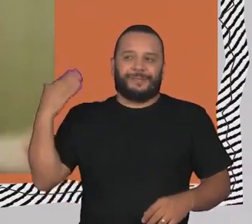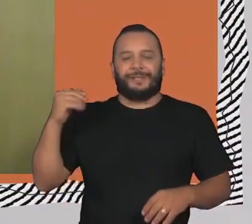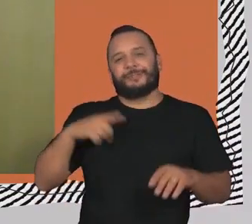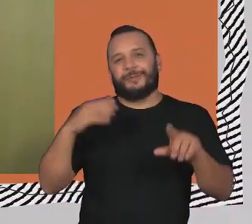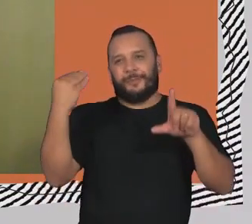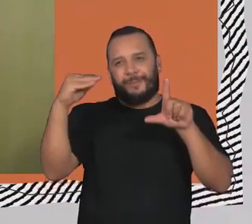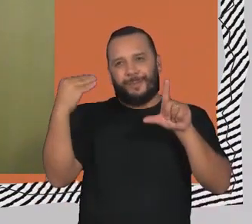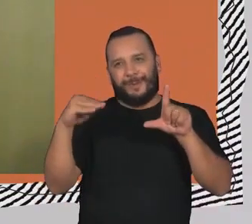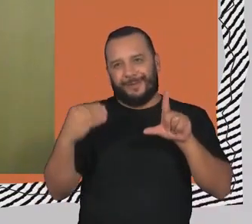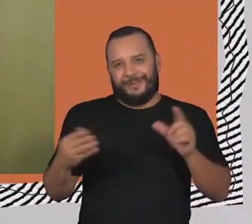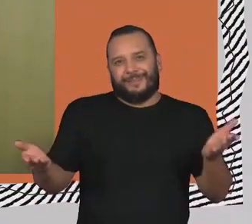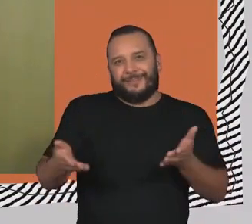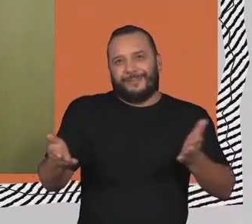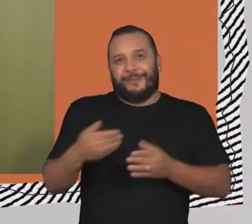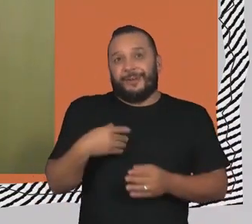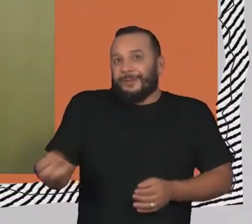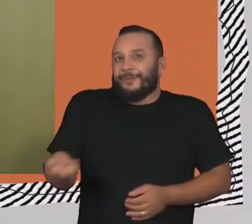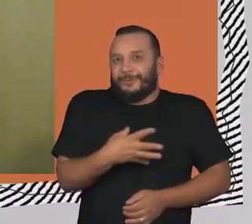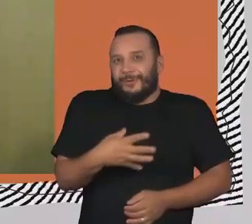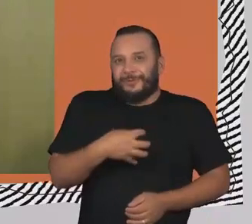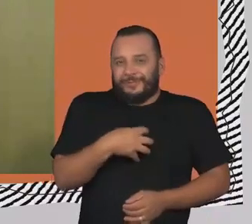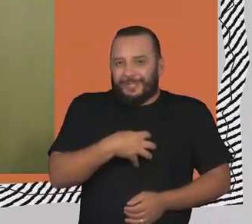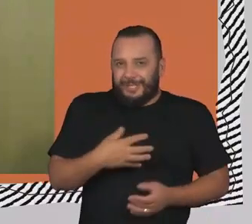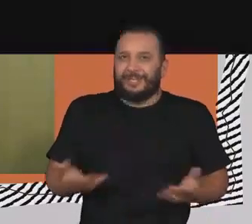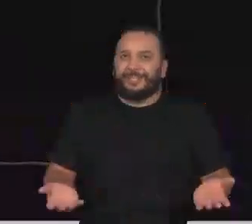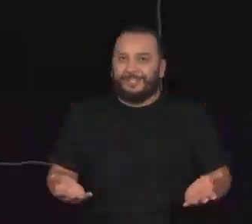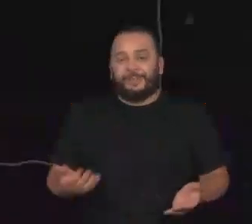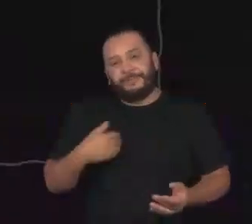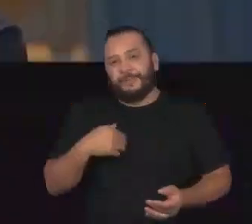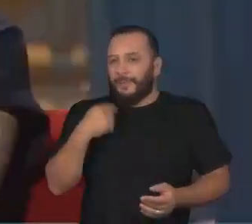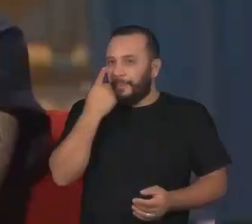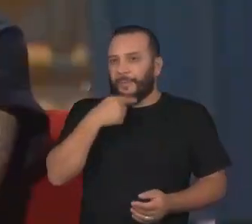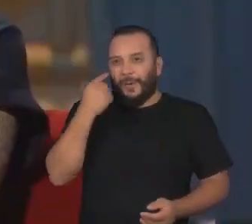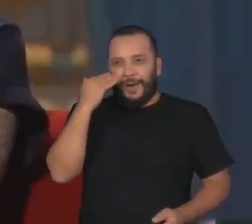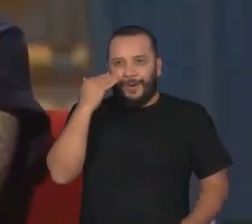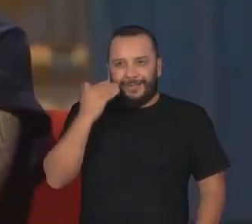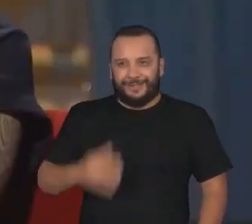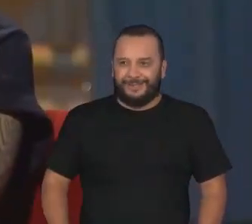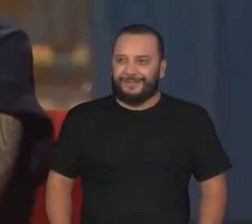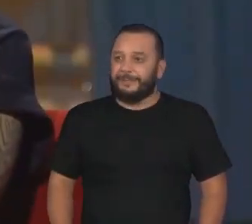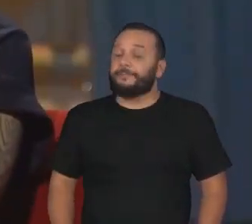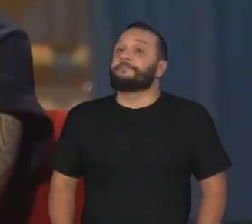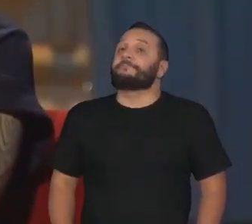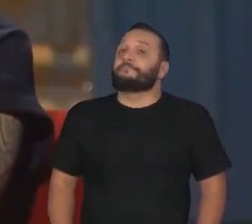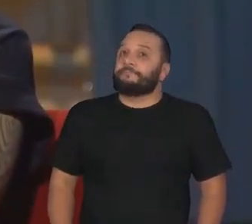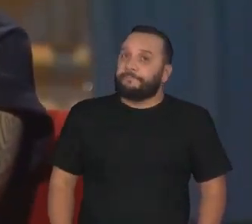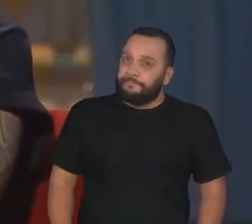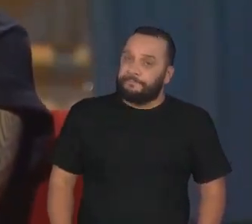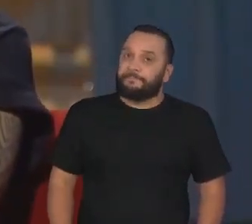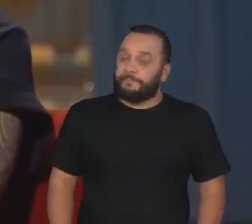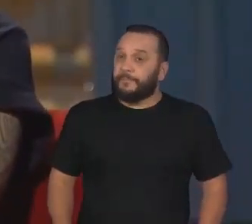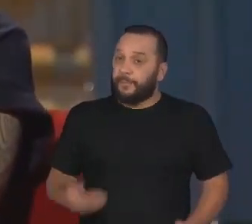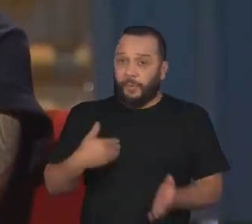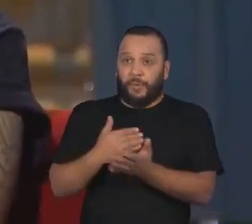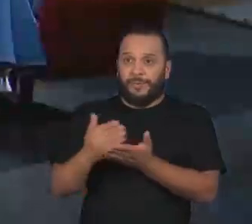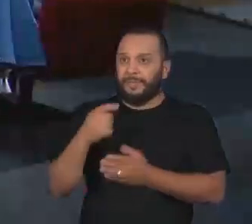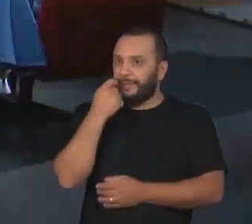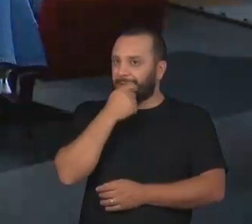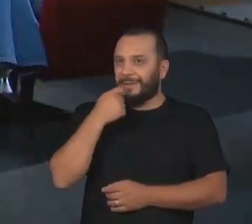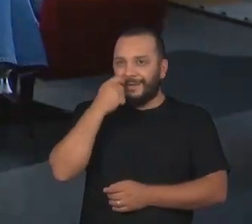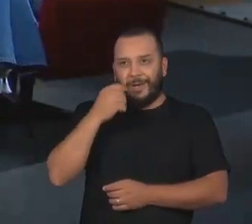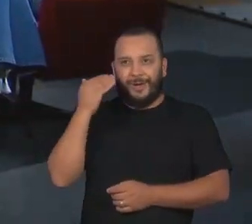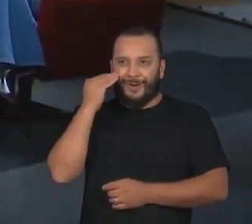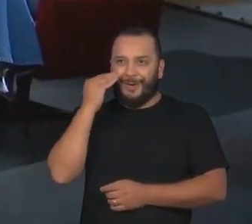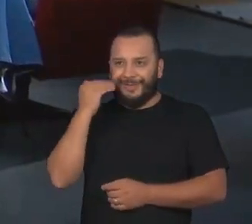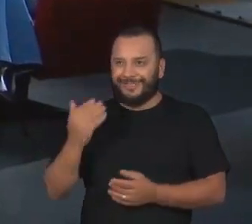que agora tá de cara nova como vocês podem ver o nome agora é boca rosa nessa época que que eu eh Comecei a usar muito batom rosa